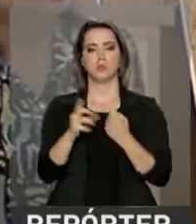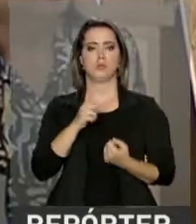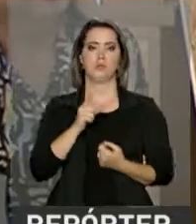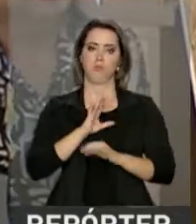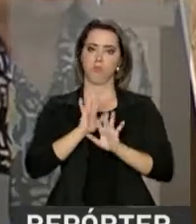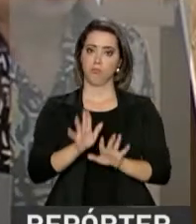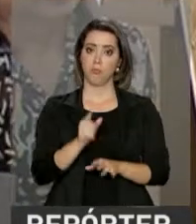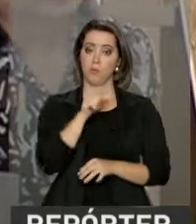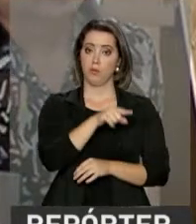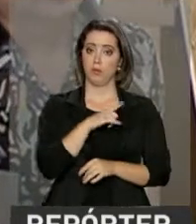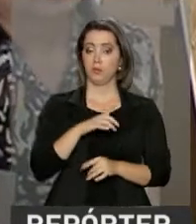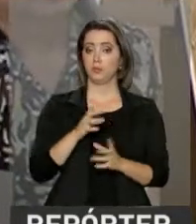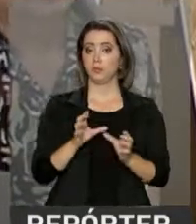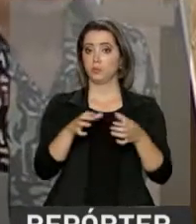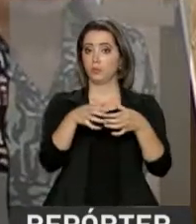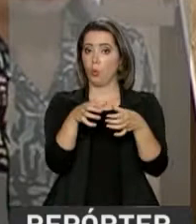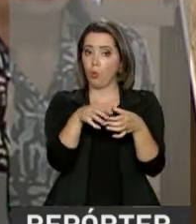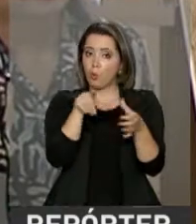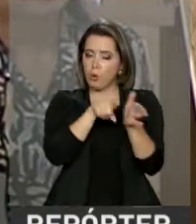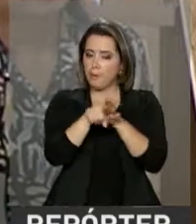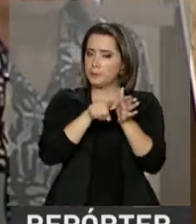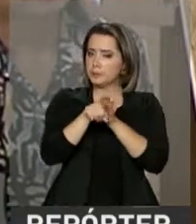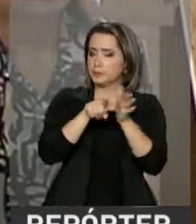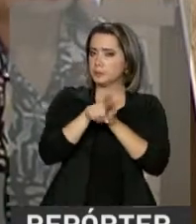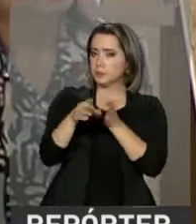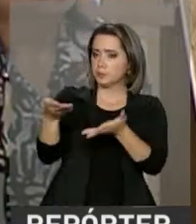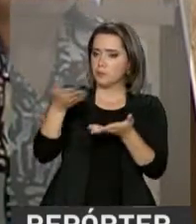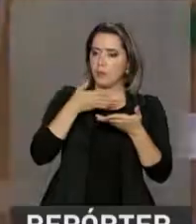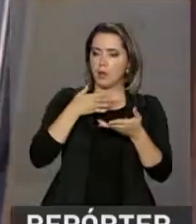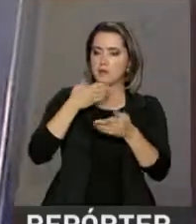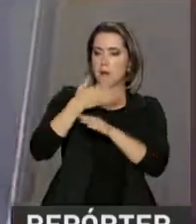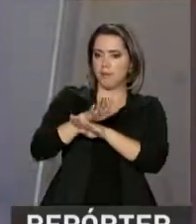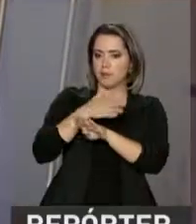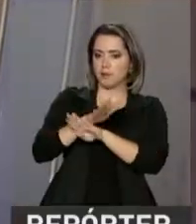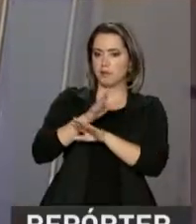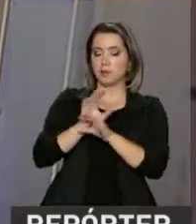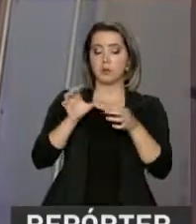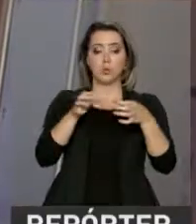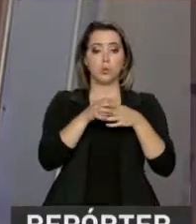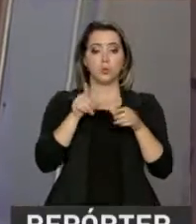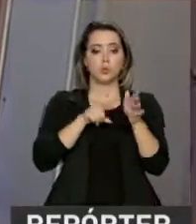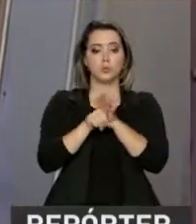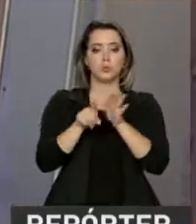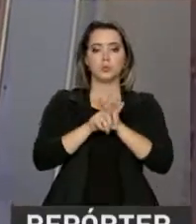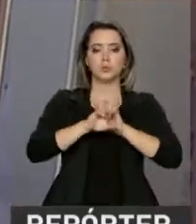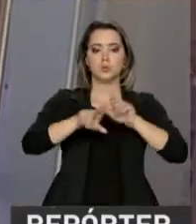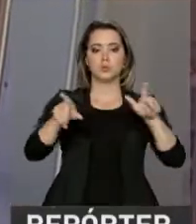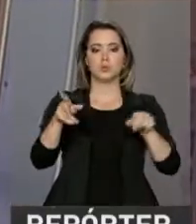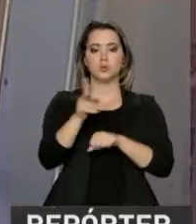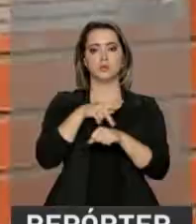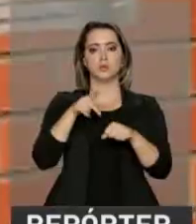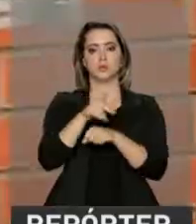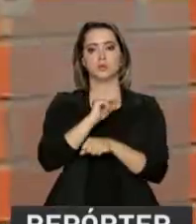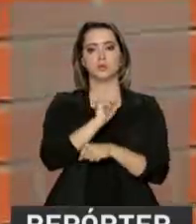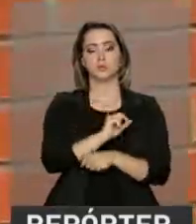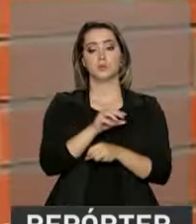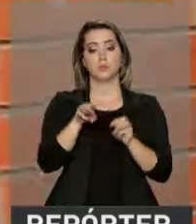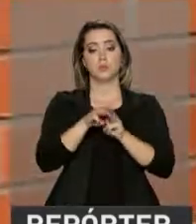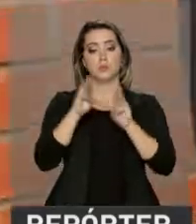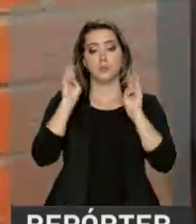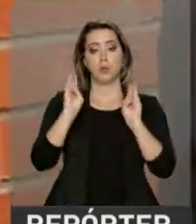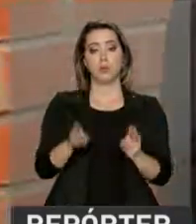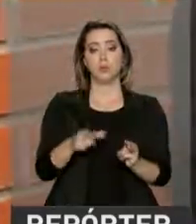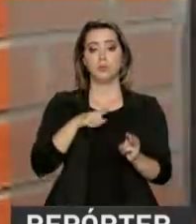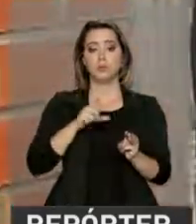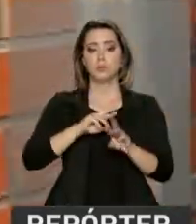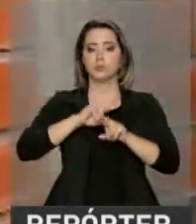Instituto de Pesquisas Energéticas e Nucleares da USP recebe e treina técnicos e pesquisadores de vários países. Museus e